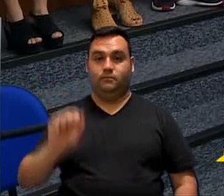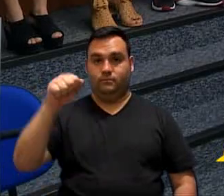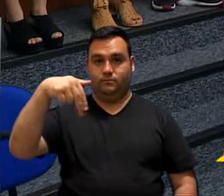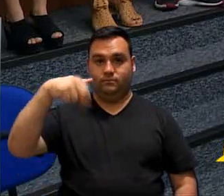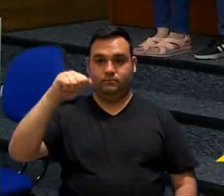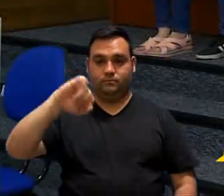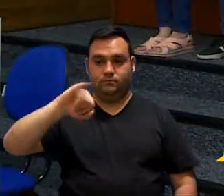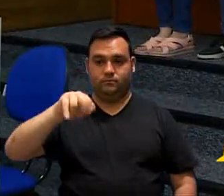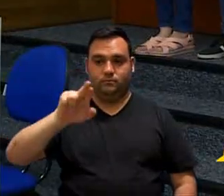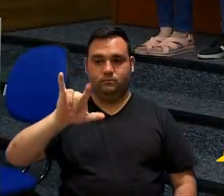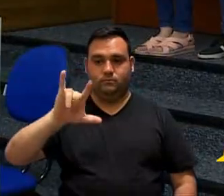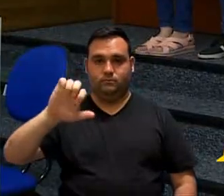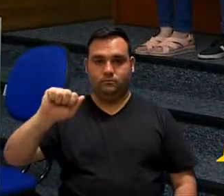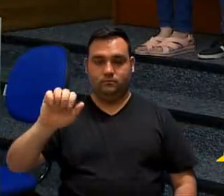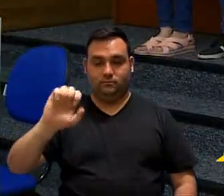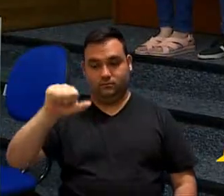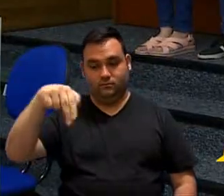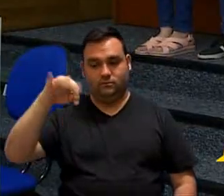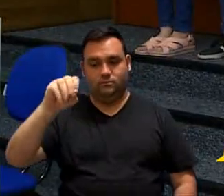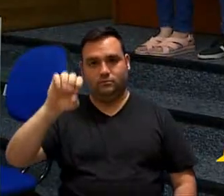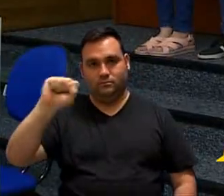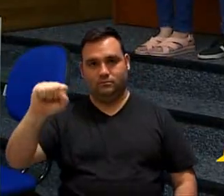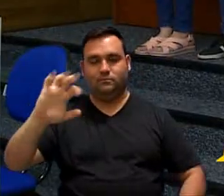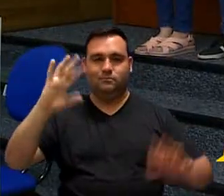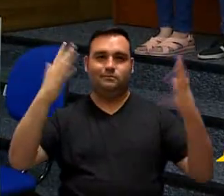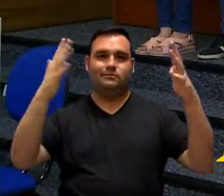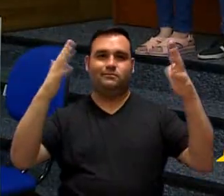Ana Júlia Cardoso dos Santos.